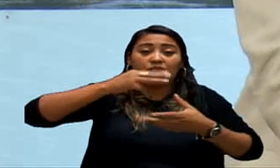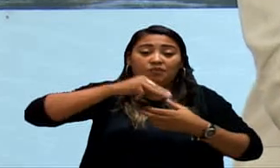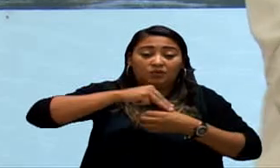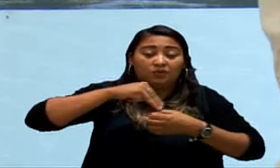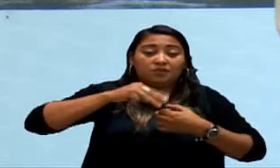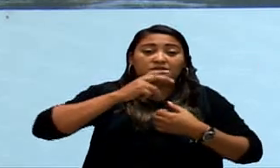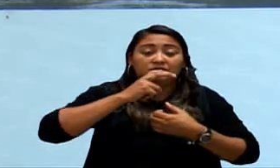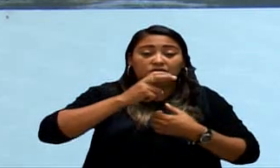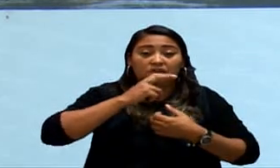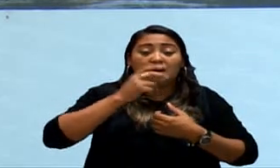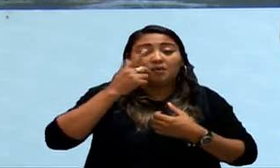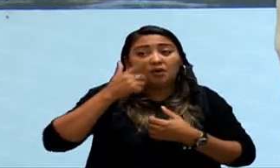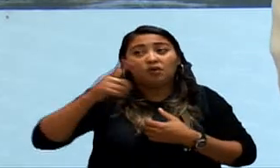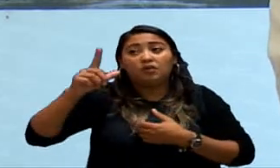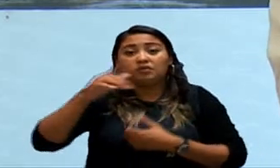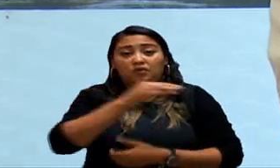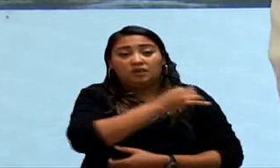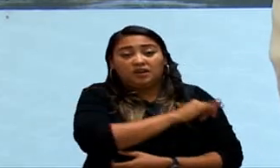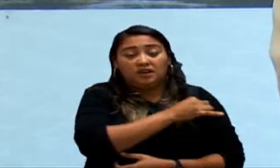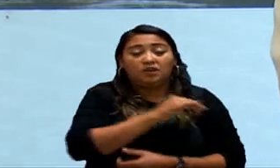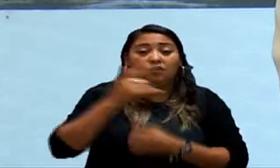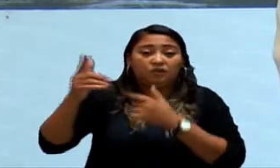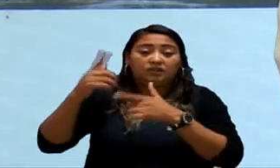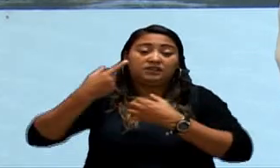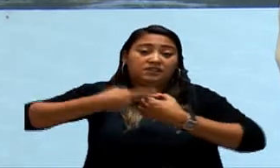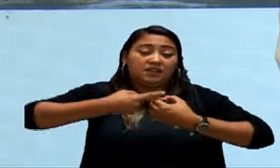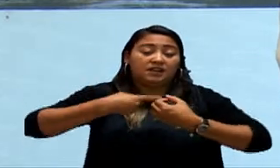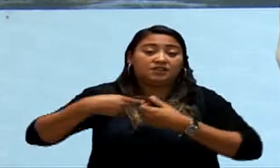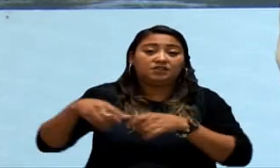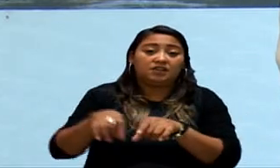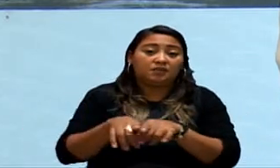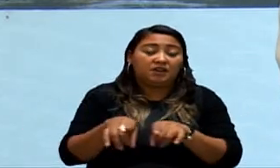né, Cabo Frio e também outras cidades, lá foi já, ó, ressaltar tal discussão,